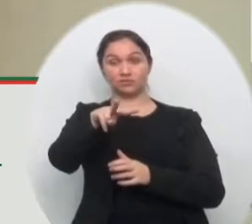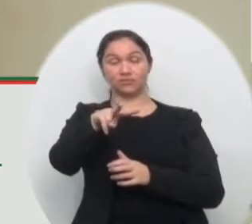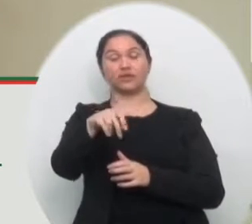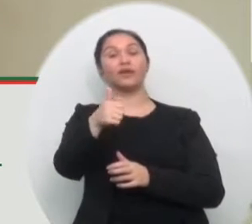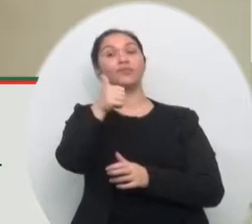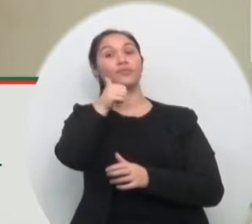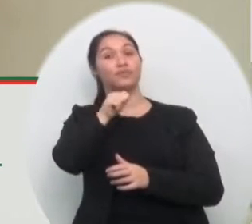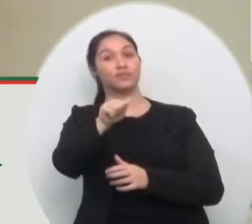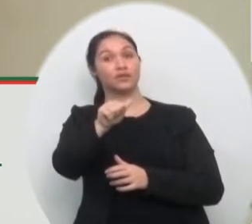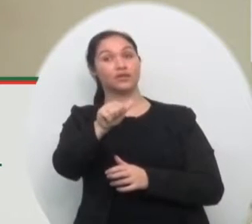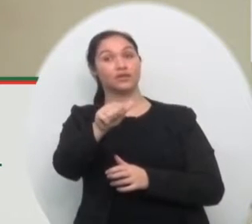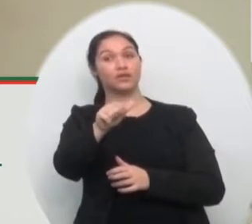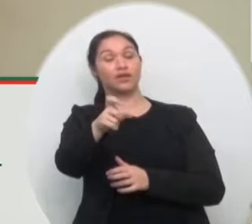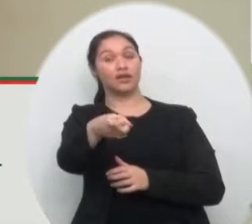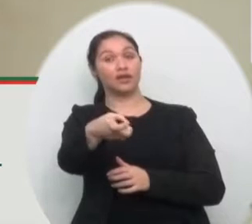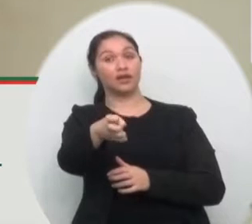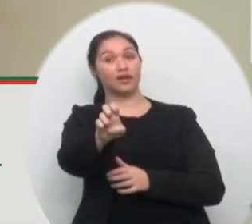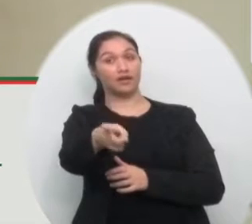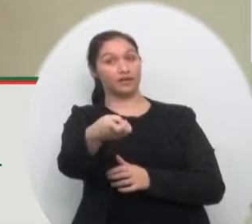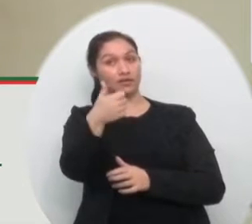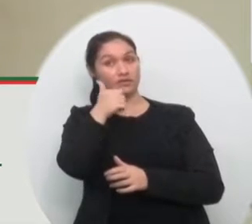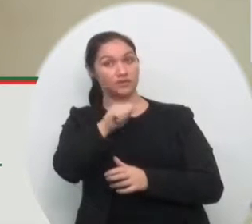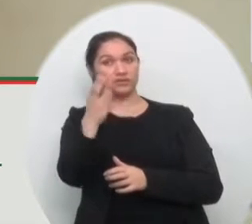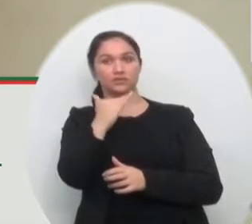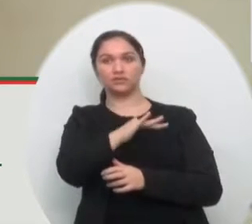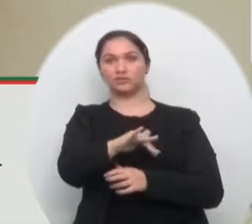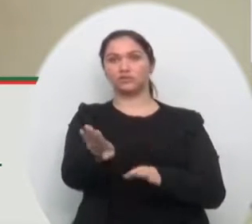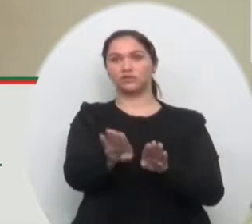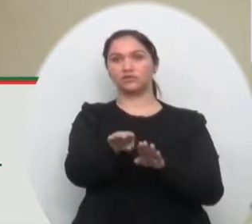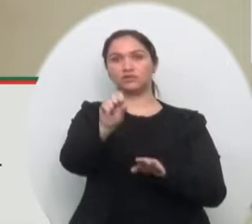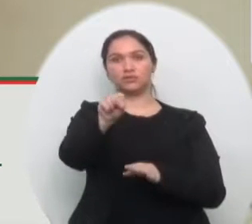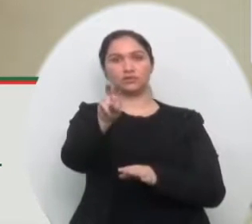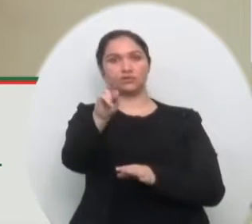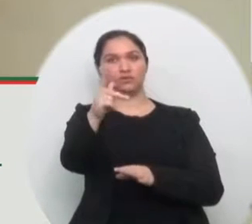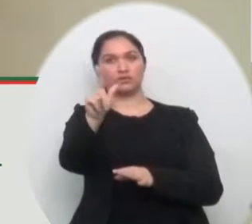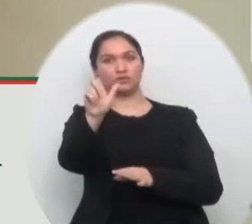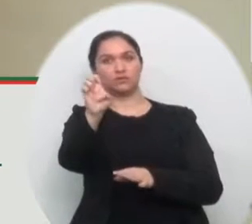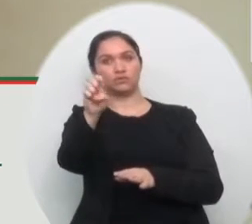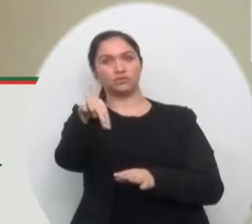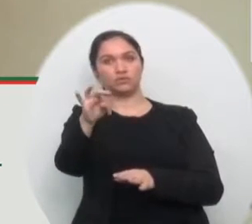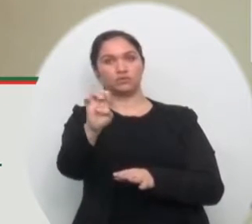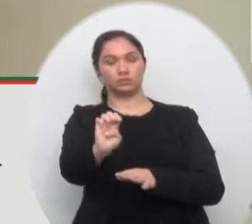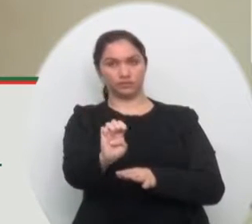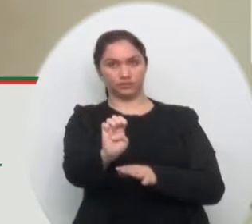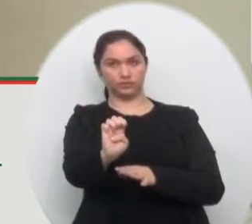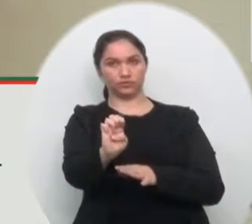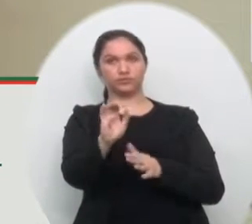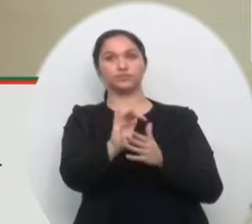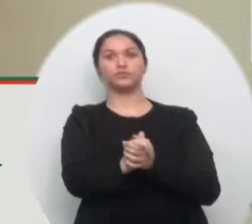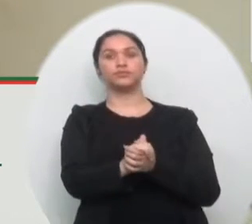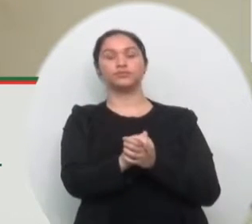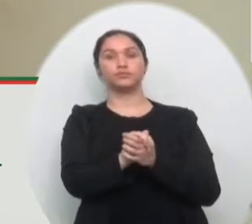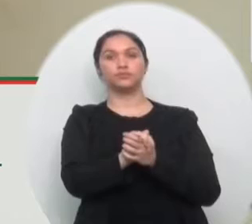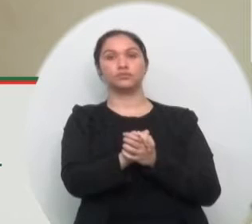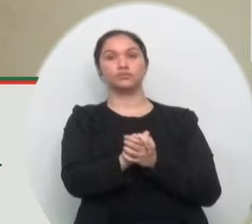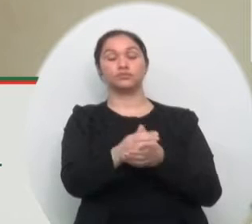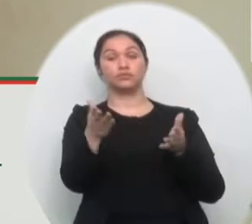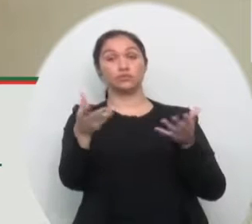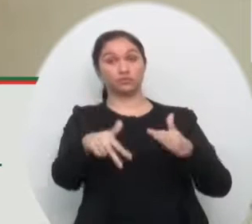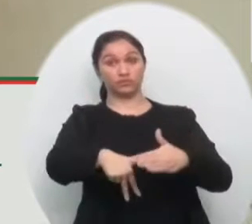Mirim Isabela, né, o nosso suplente também, Juarez. Subo à tribuna hoje não só